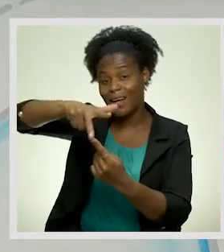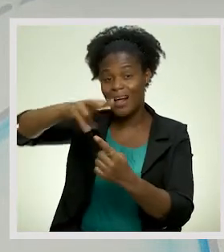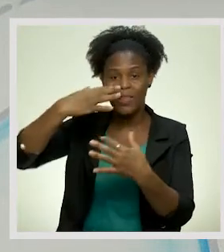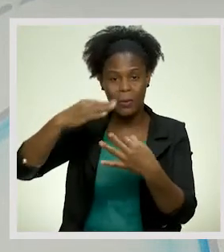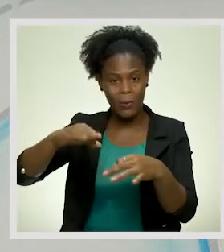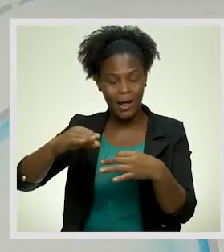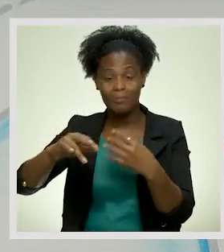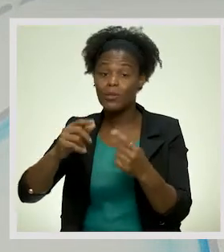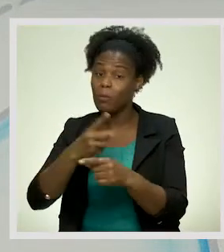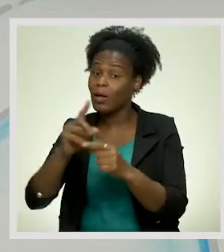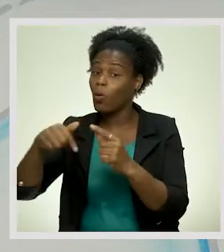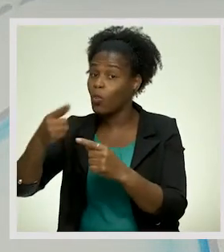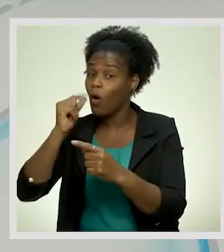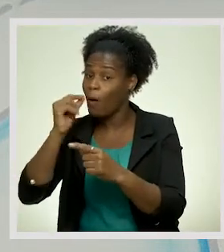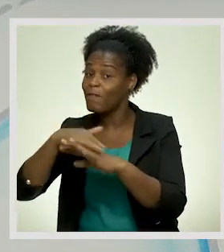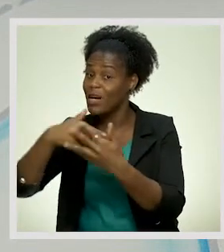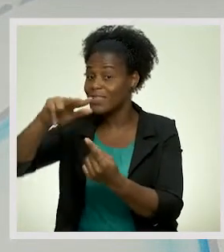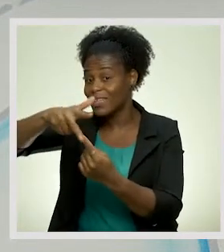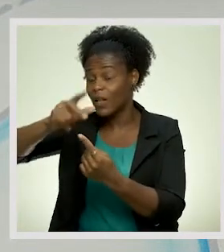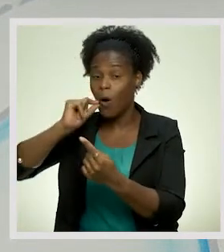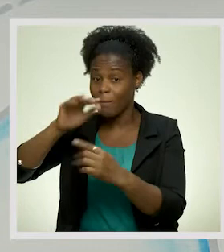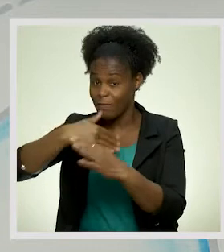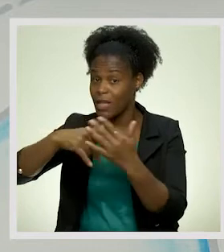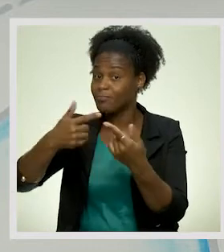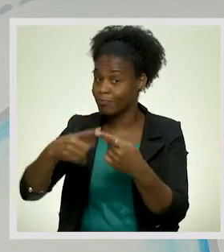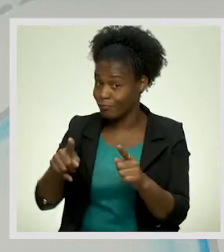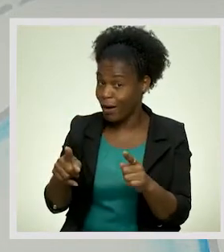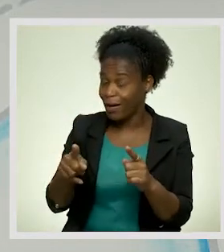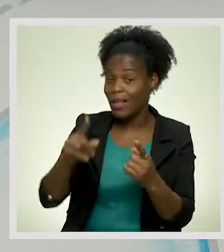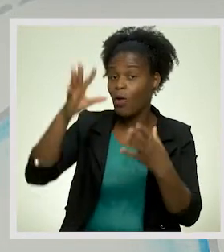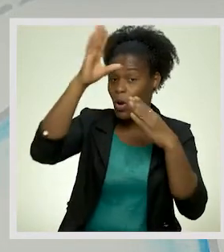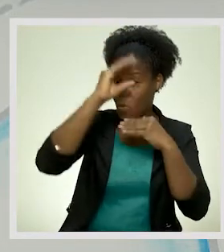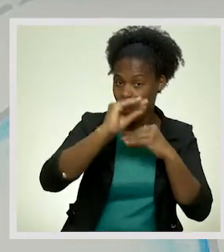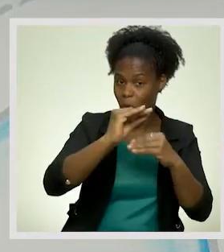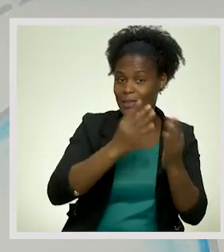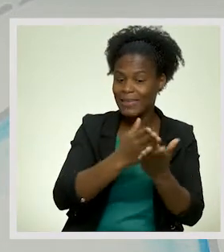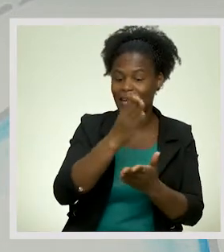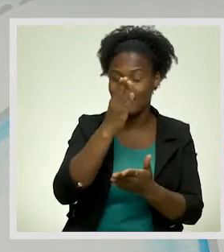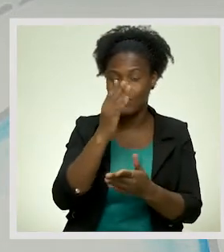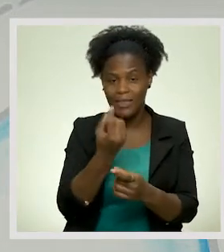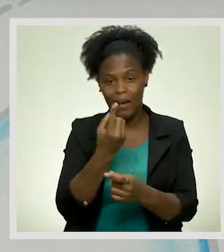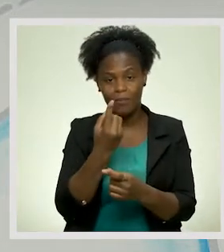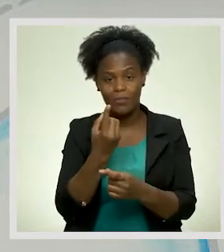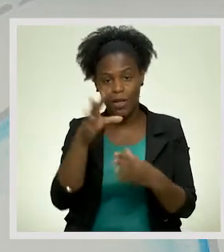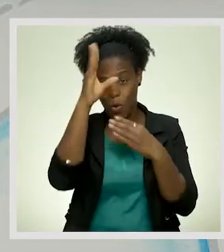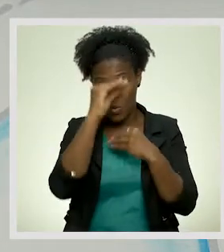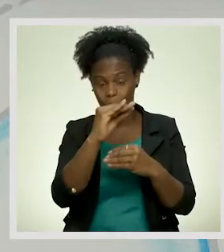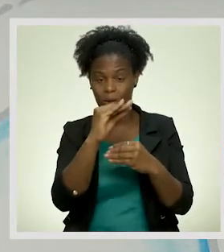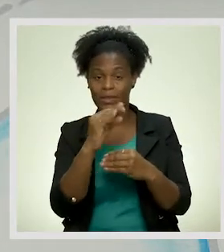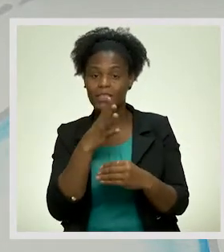artificiais, então nessas coisas é bom ser direto e dizer as